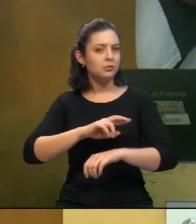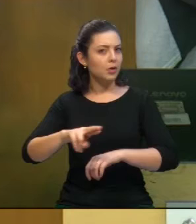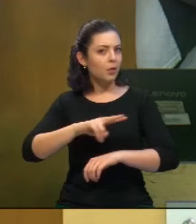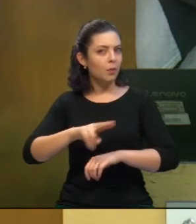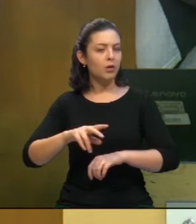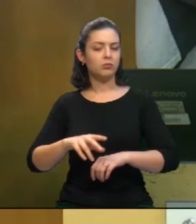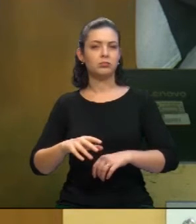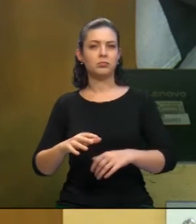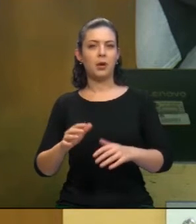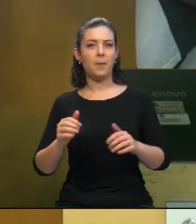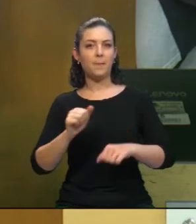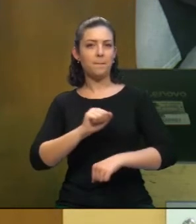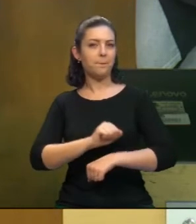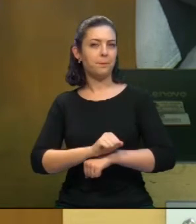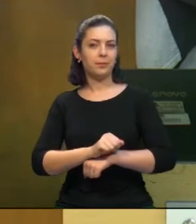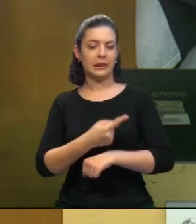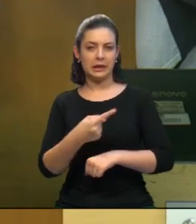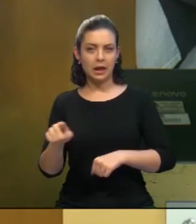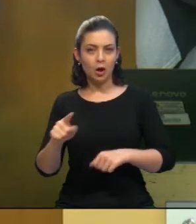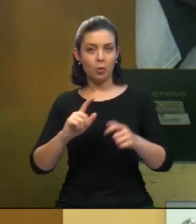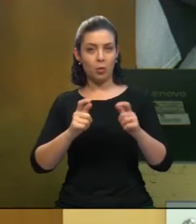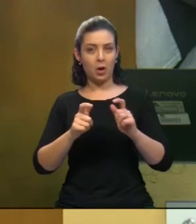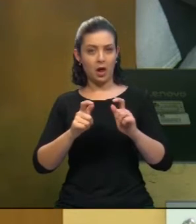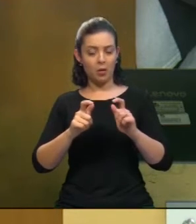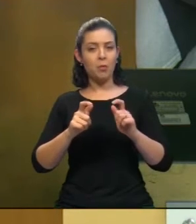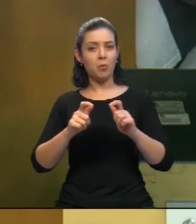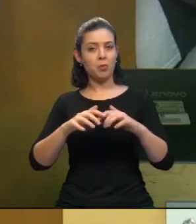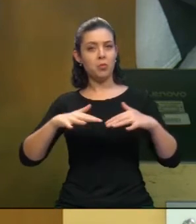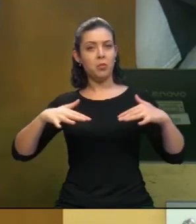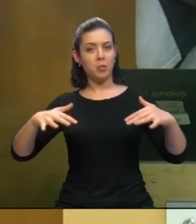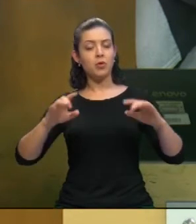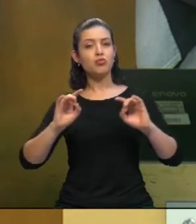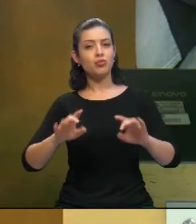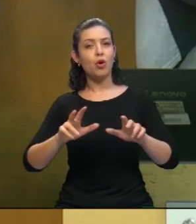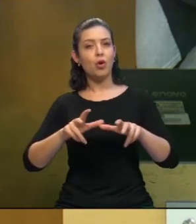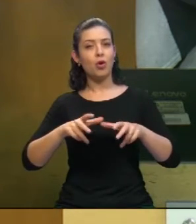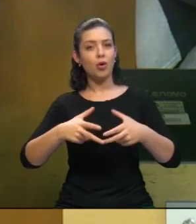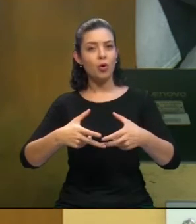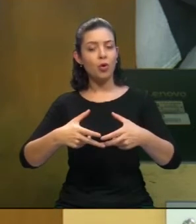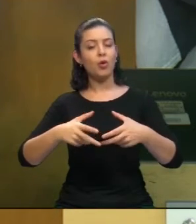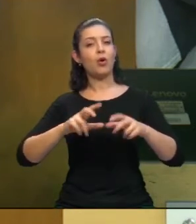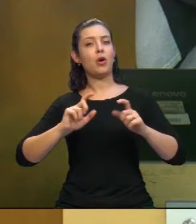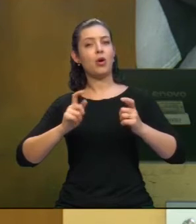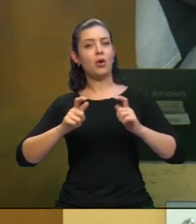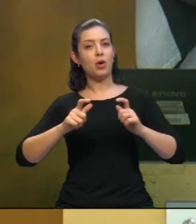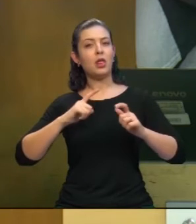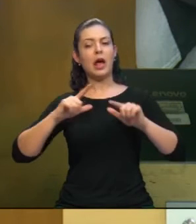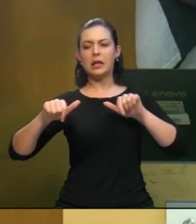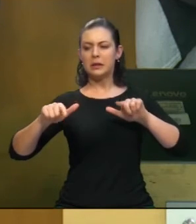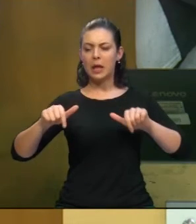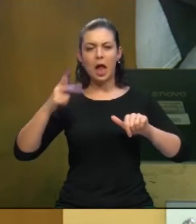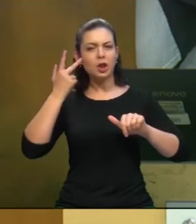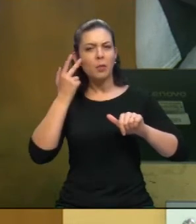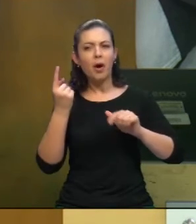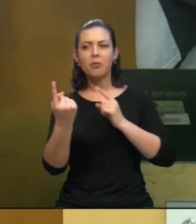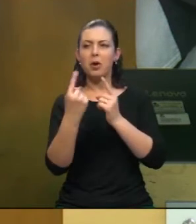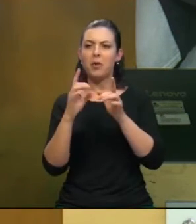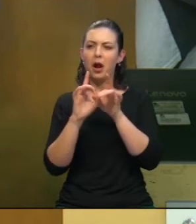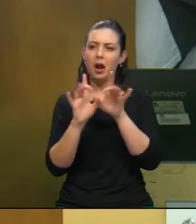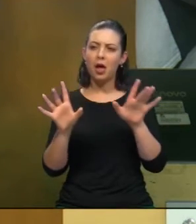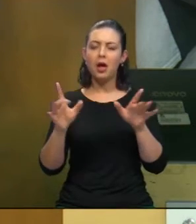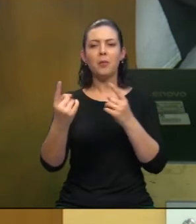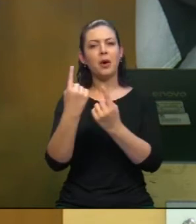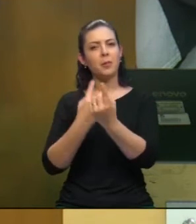de alguma forma parado não não é isso no meu caso não a gente vai testar com gabinete aberto à disposição de todos os